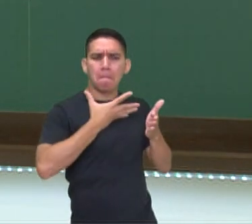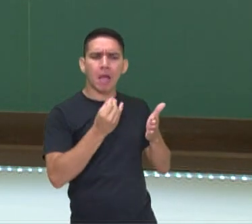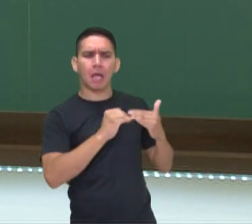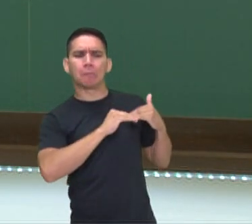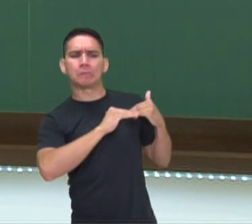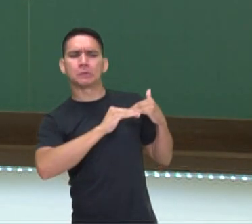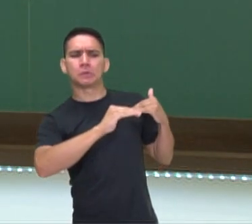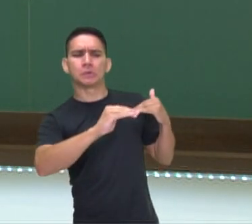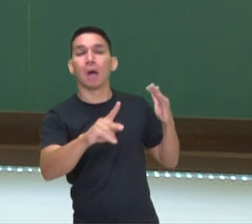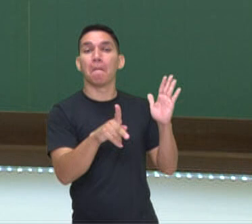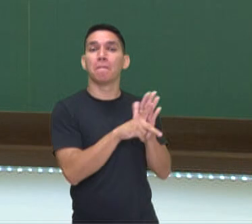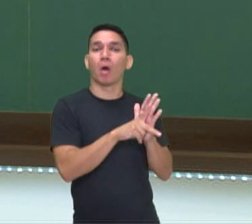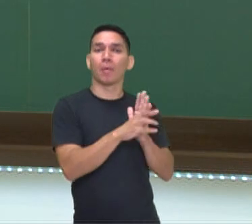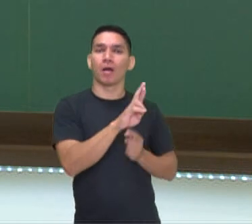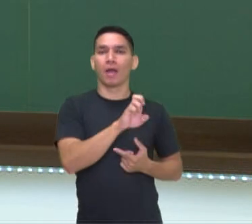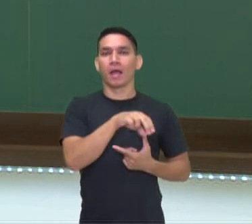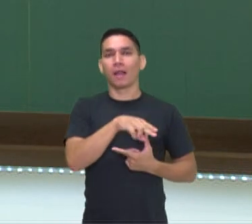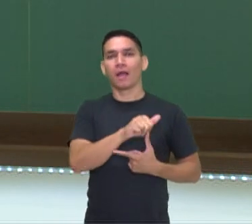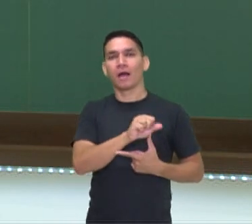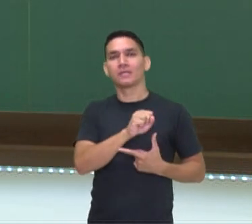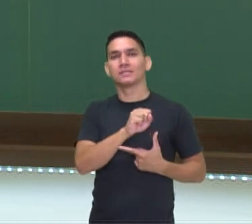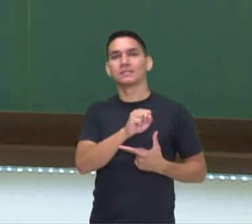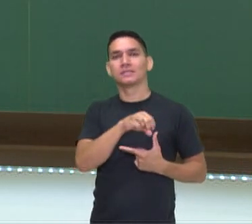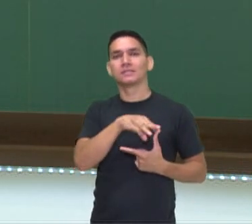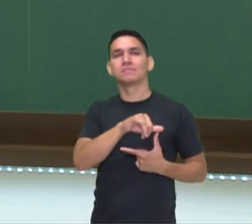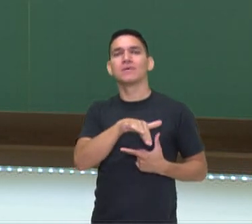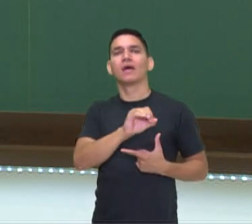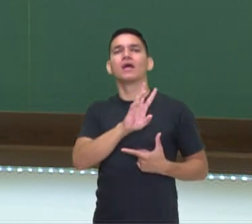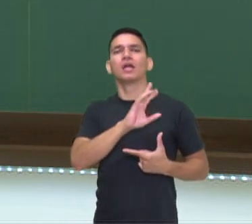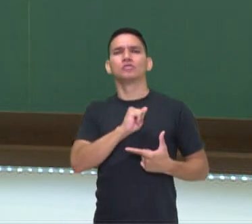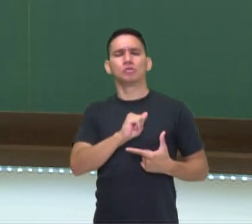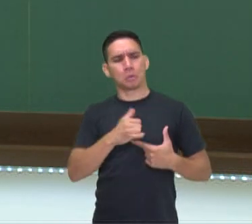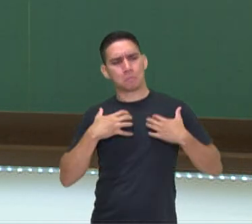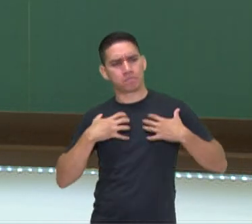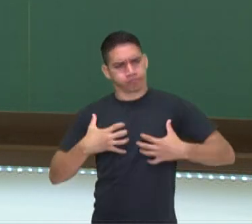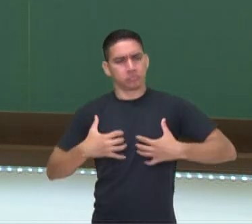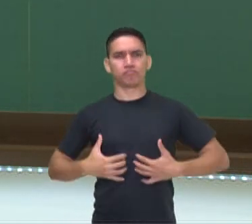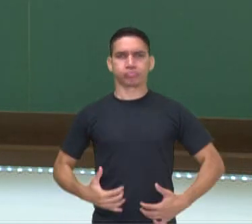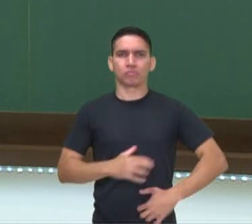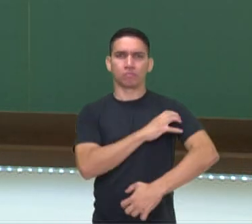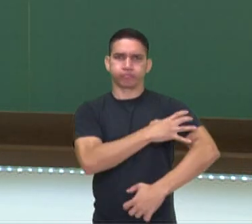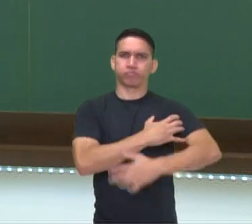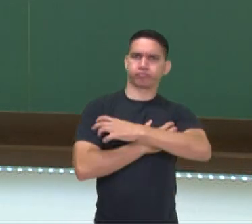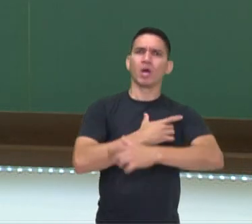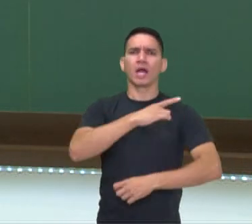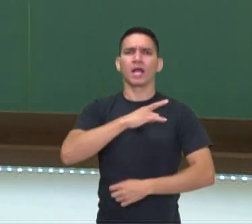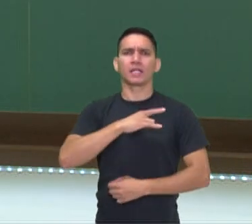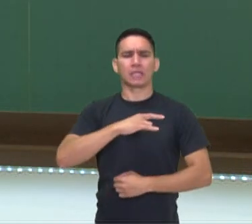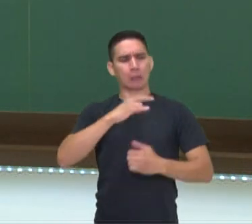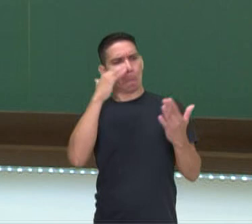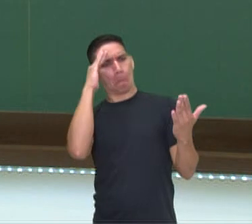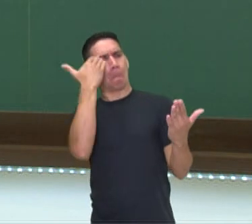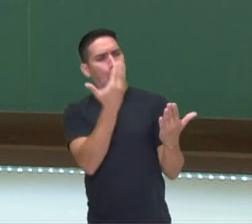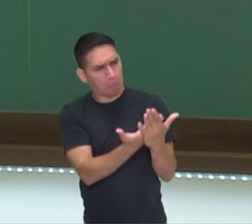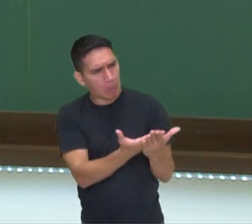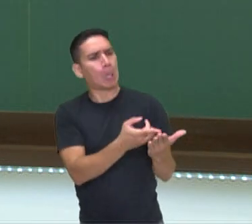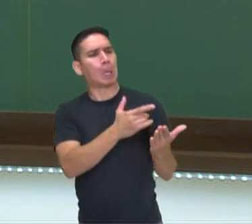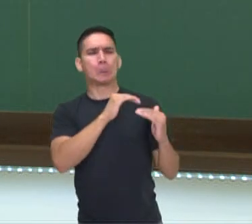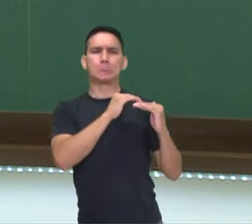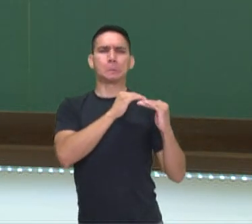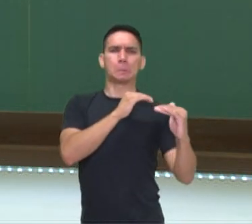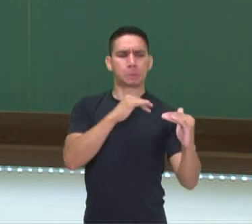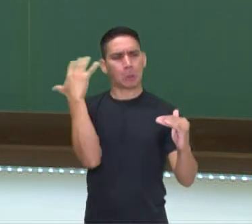do Renascimento, na perfeição dos músculos que a gente tinha de